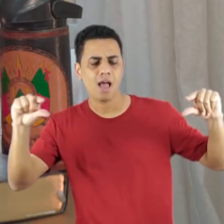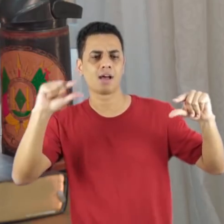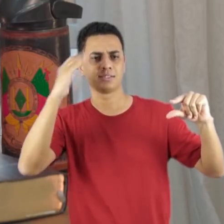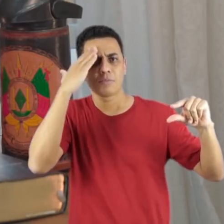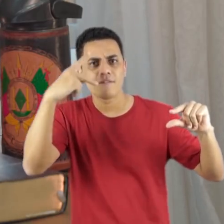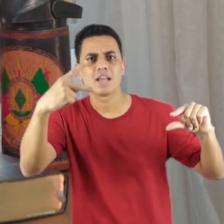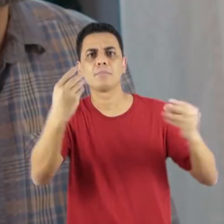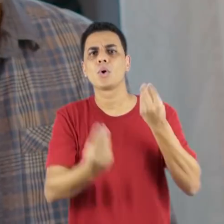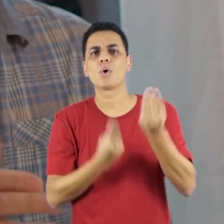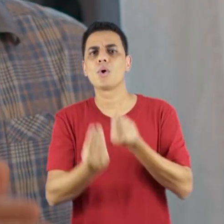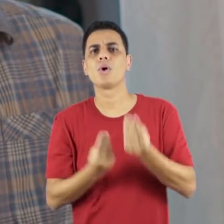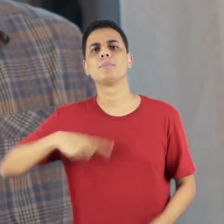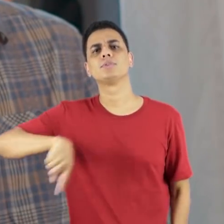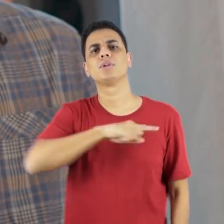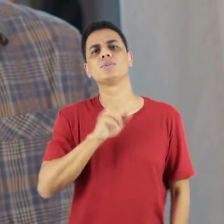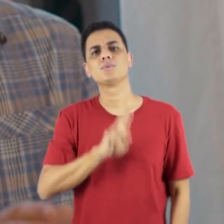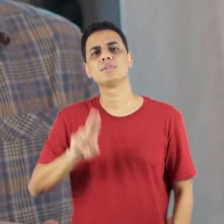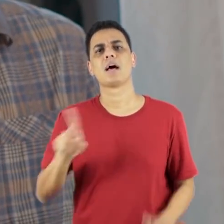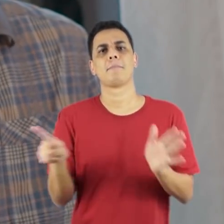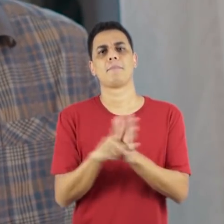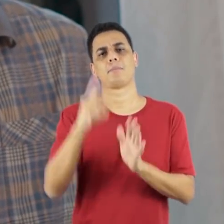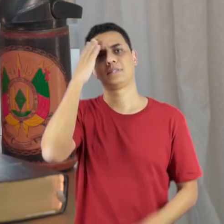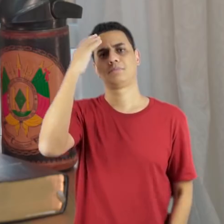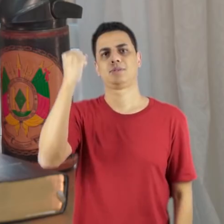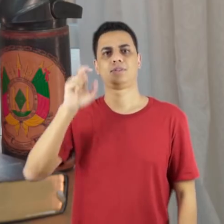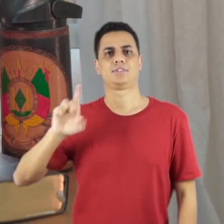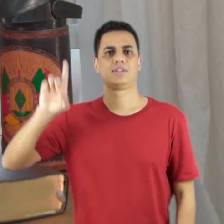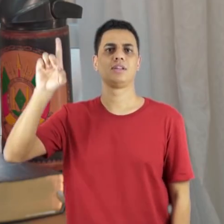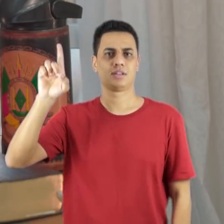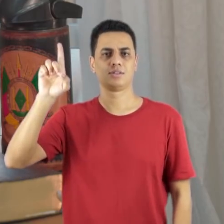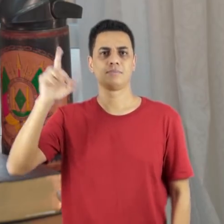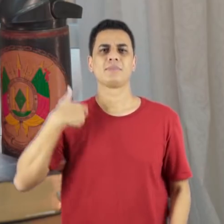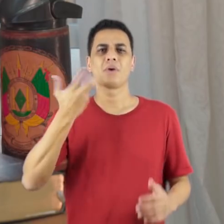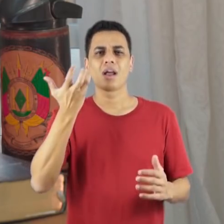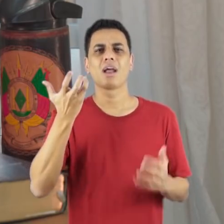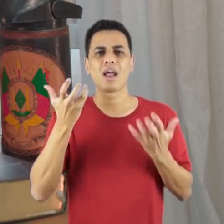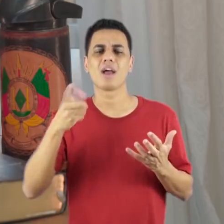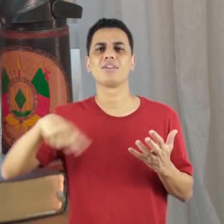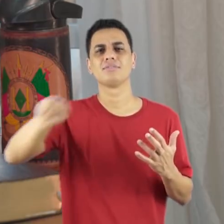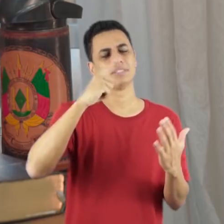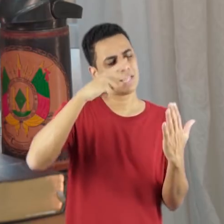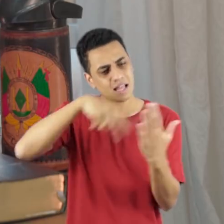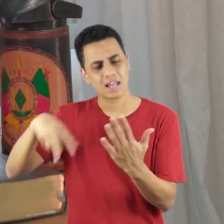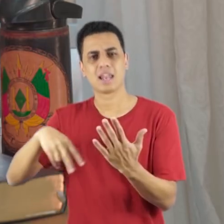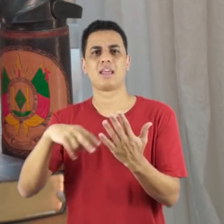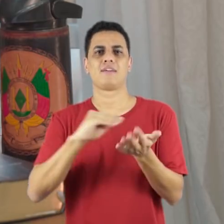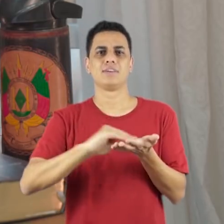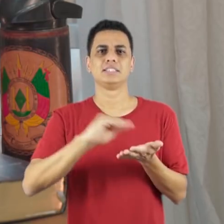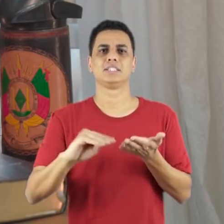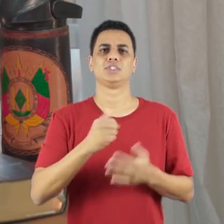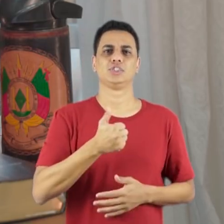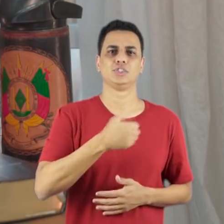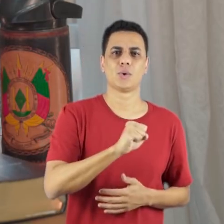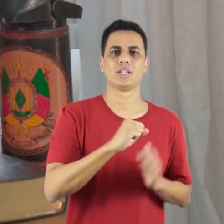essa sabedoria de Deus. E eu quero destacar aqui alguns textos do recorte dos capítulos 18 a 24 que nos ajudam a